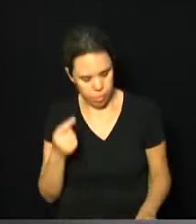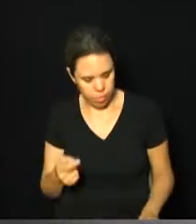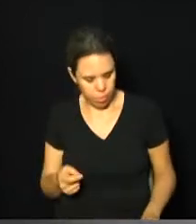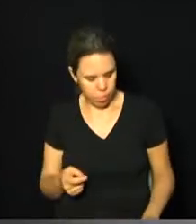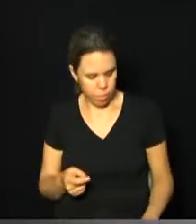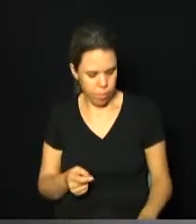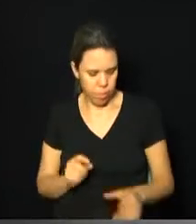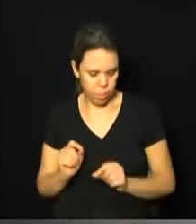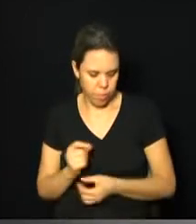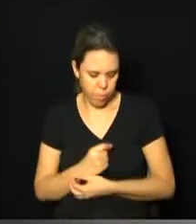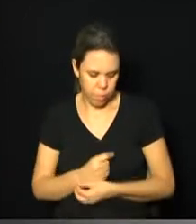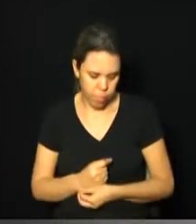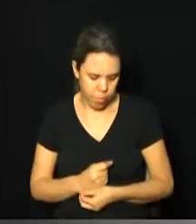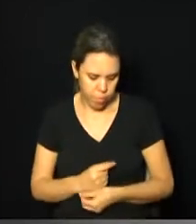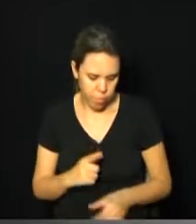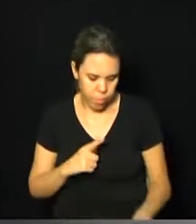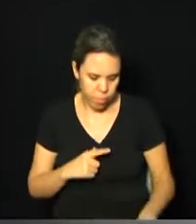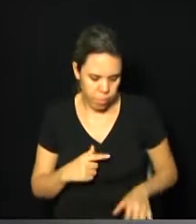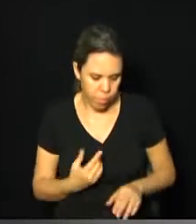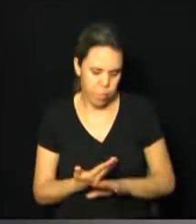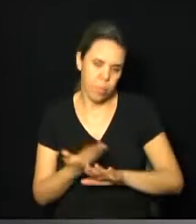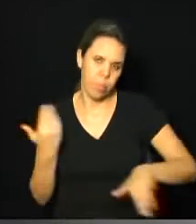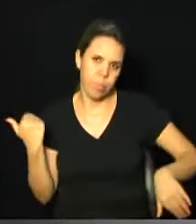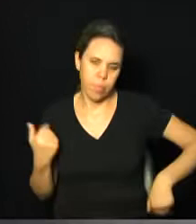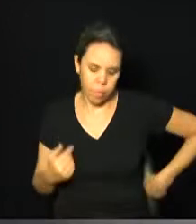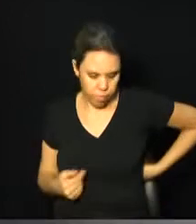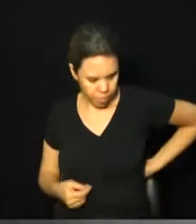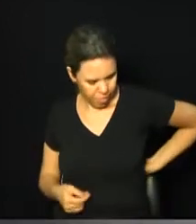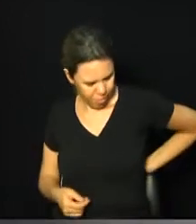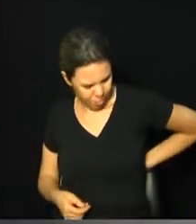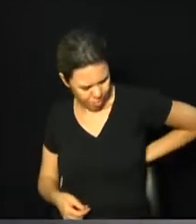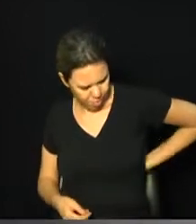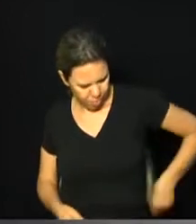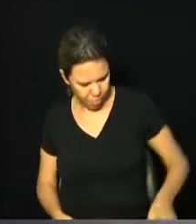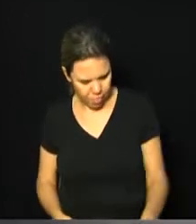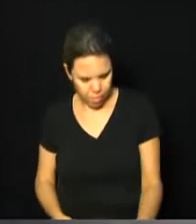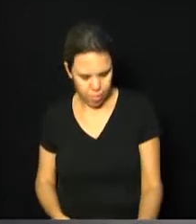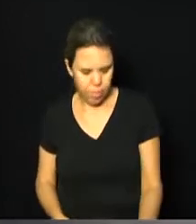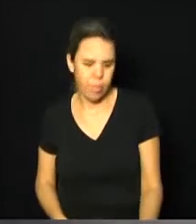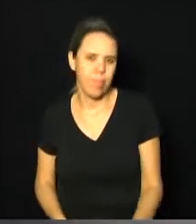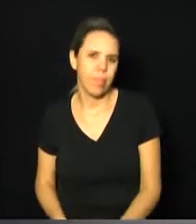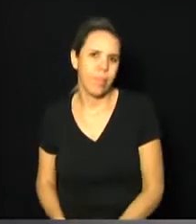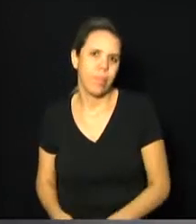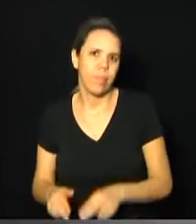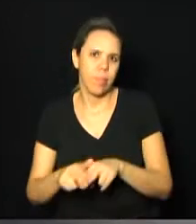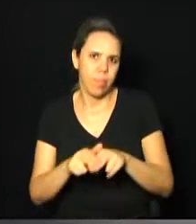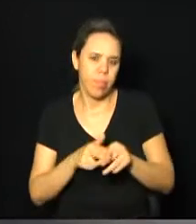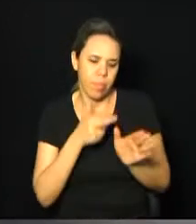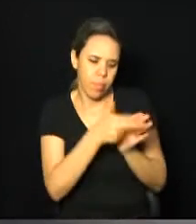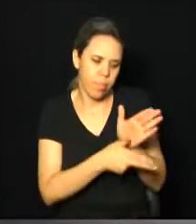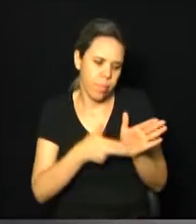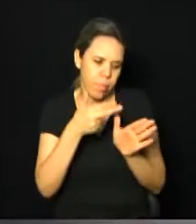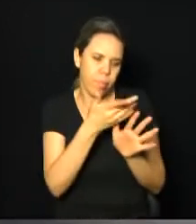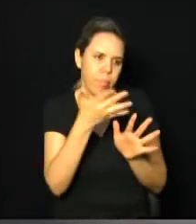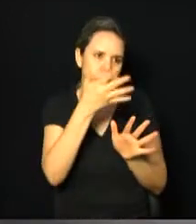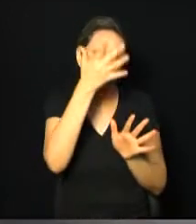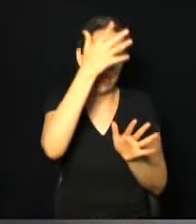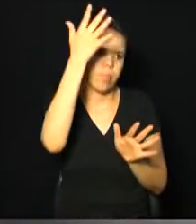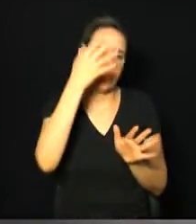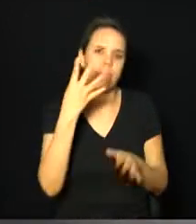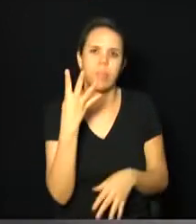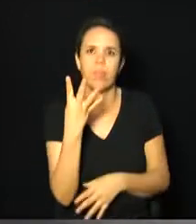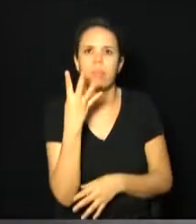atenção, a gente está ficando isolado por conta da Maria Fumaça. Sim. Que são